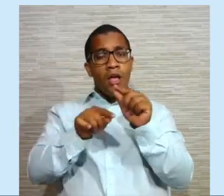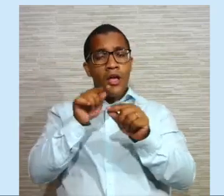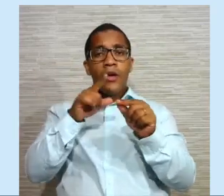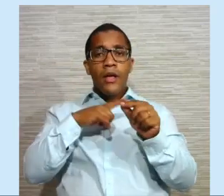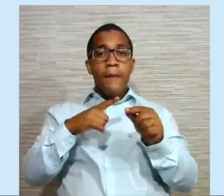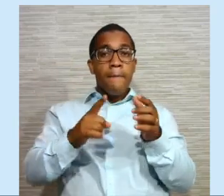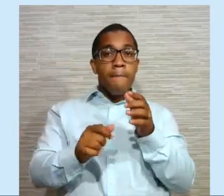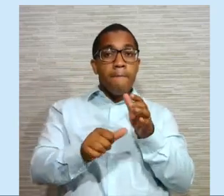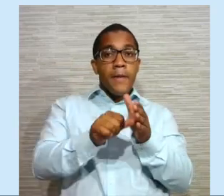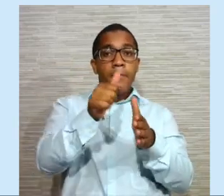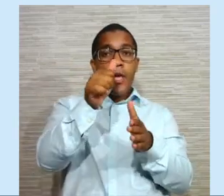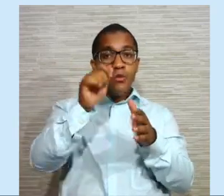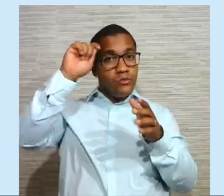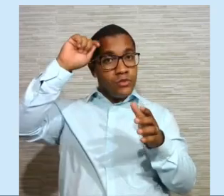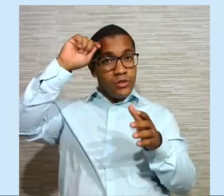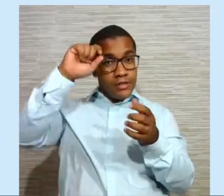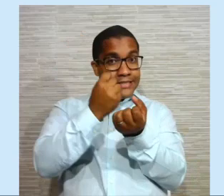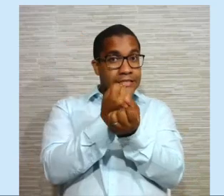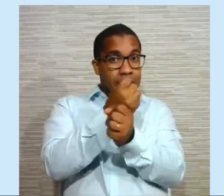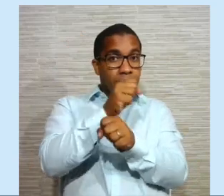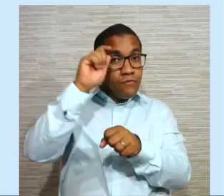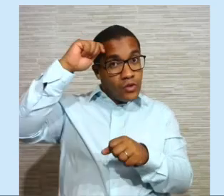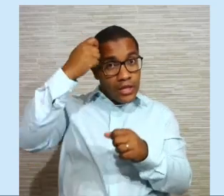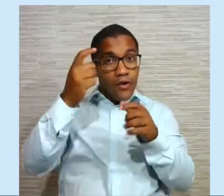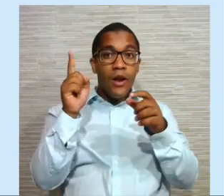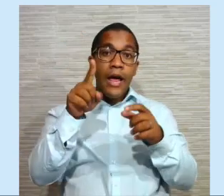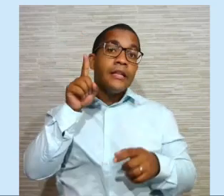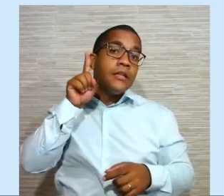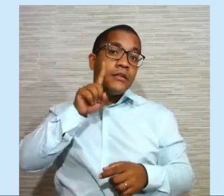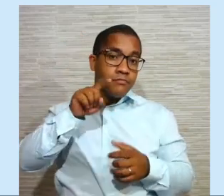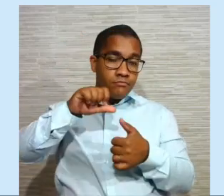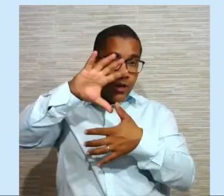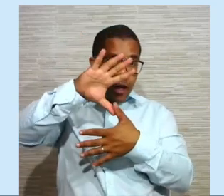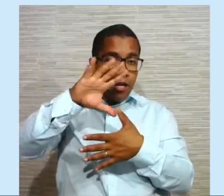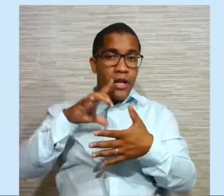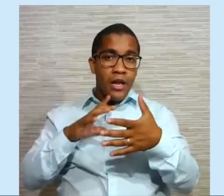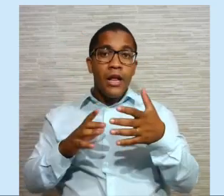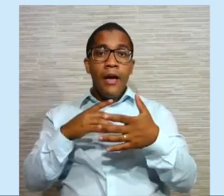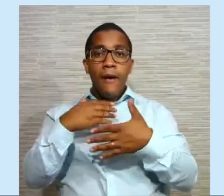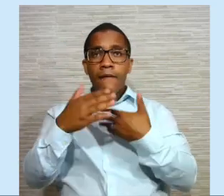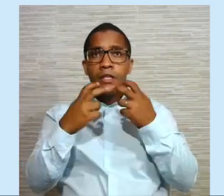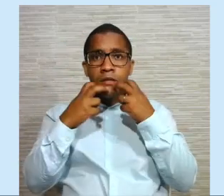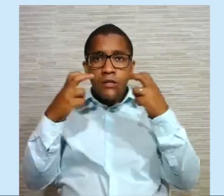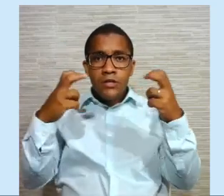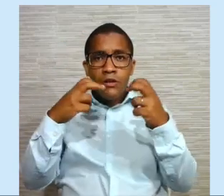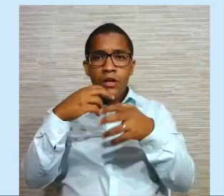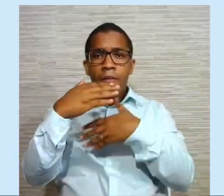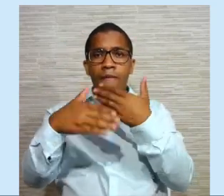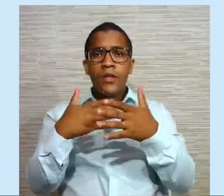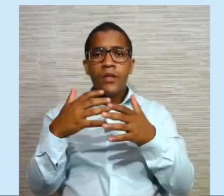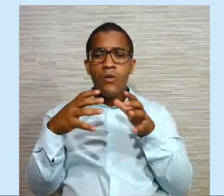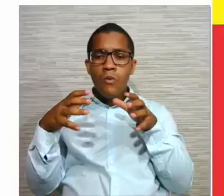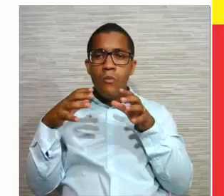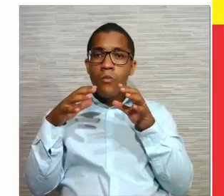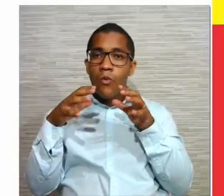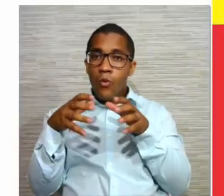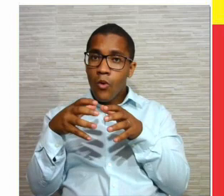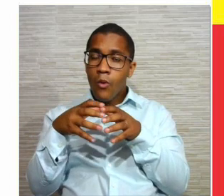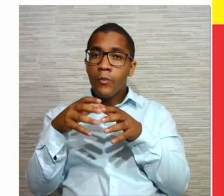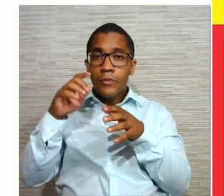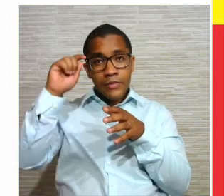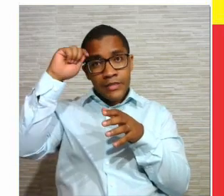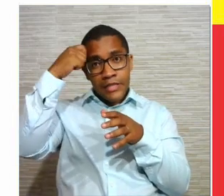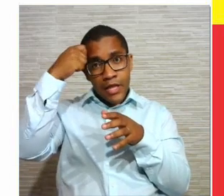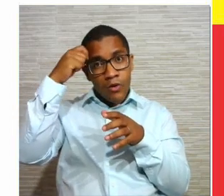ele foi ganhando força, foi se incorporando e foi se tornando o núcleo da música negra americana.